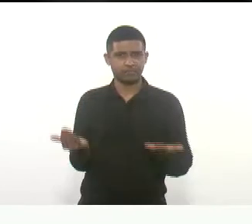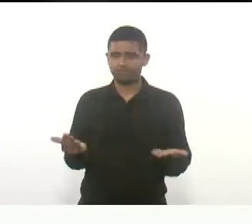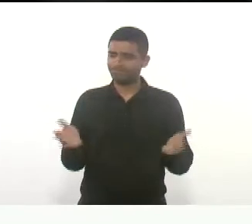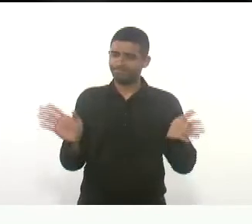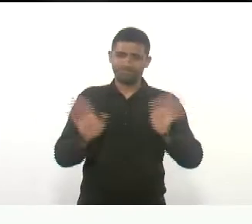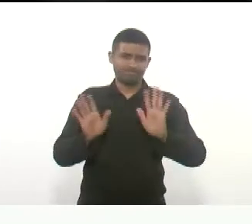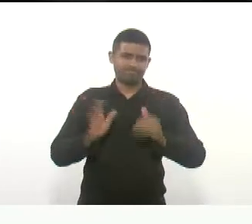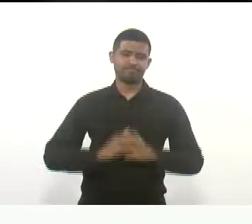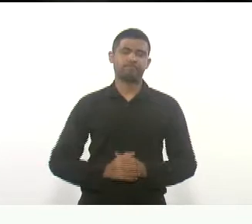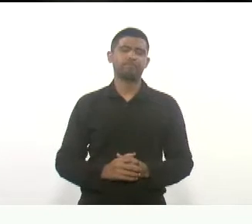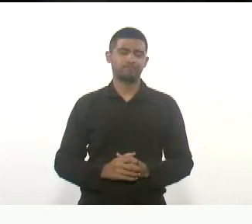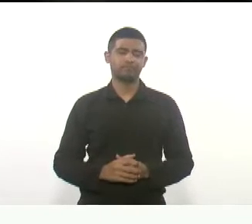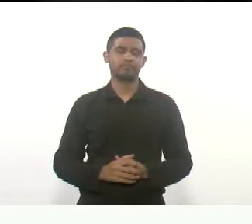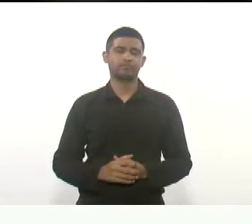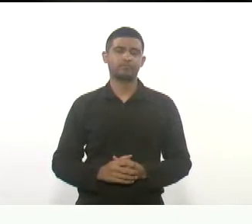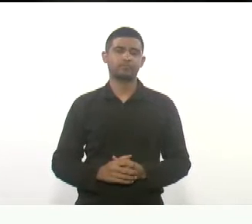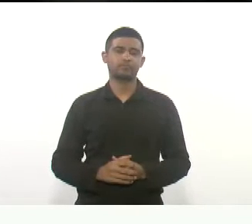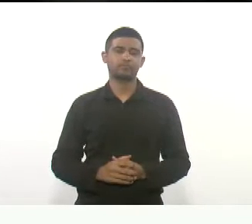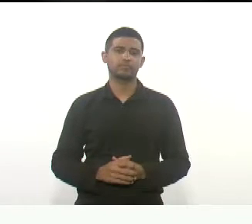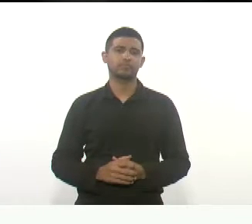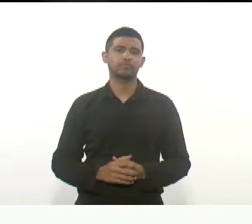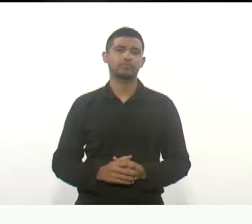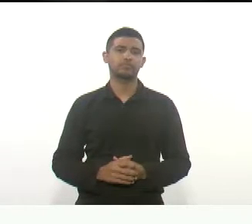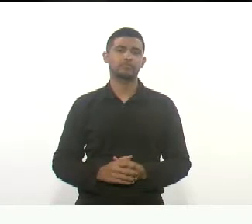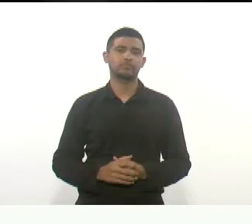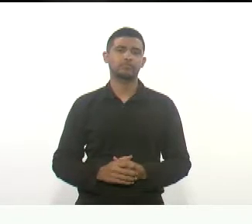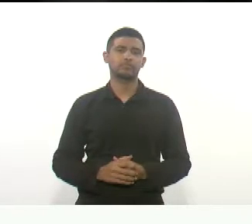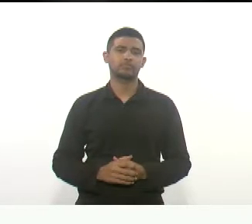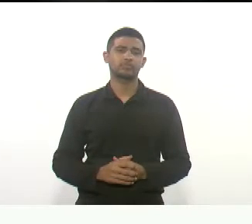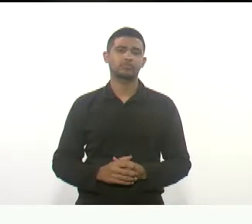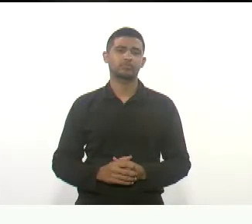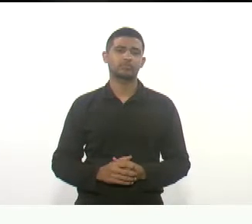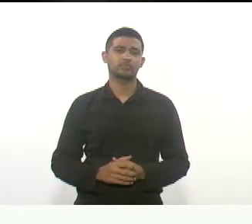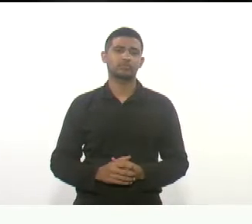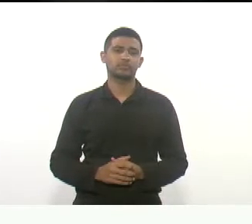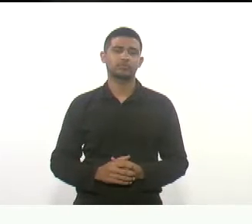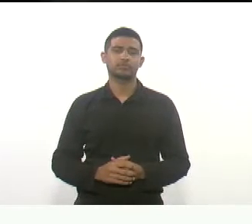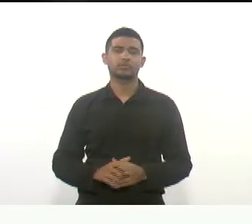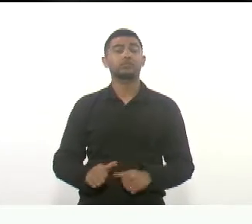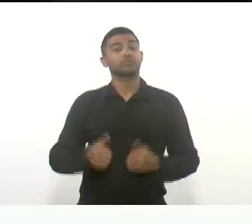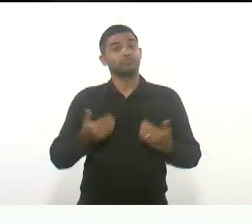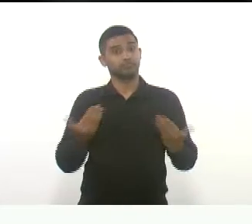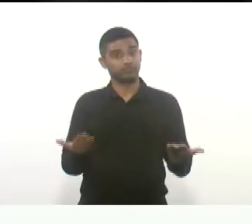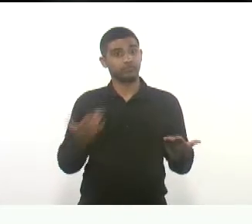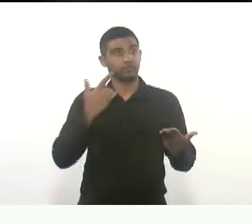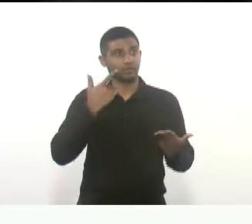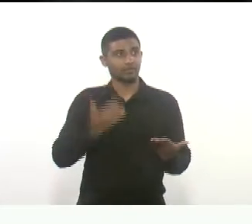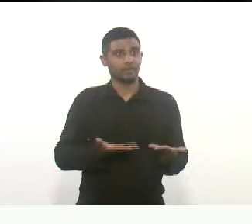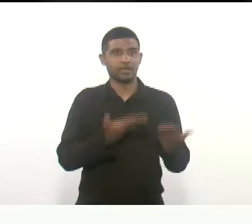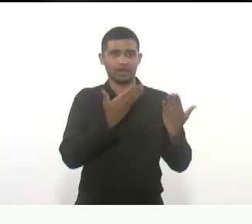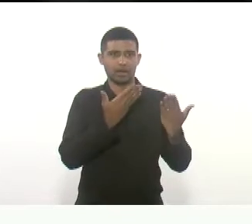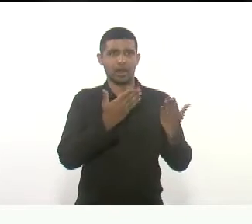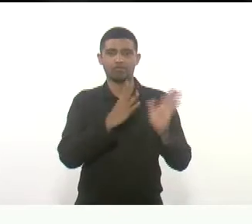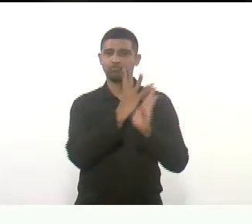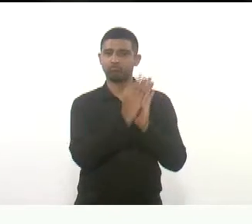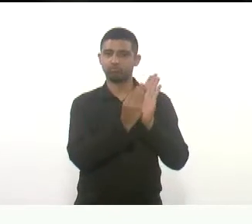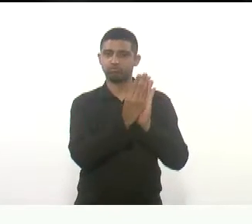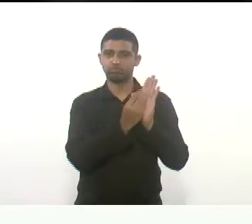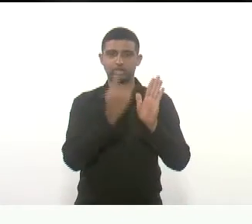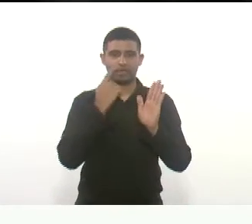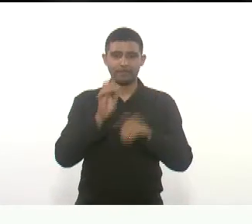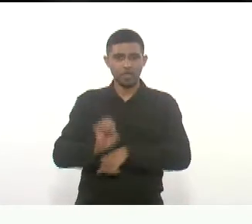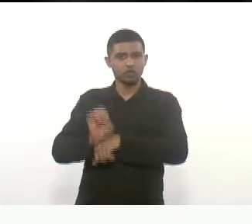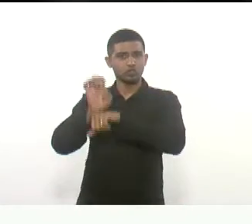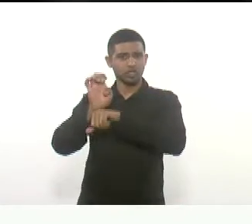né, a proxy que a gente está usando, o indicador que a gente está usando é o IDEB. Então, o grande outlier aí, né, o estado que fez uma